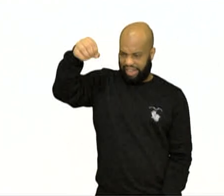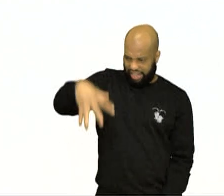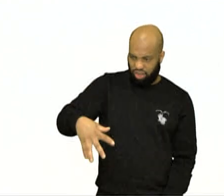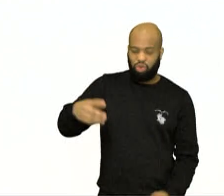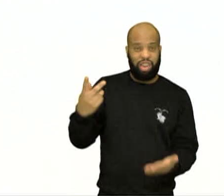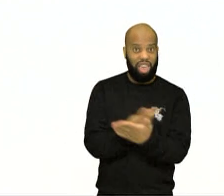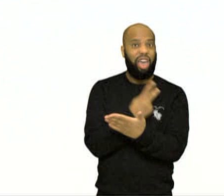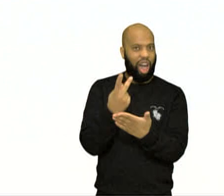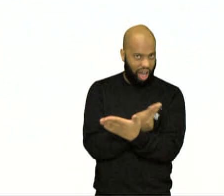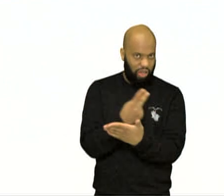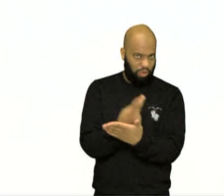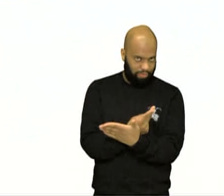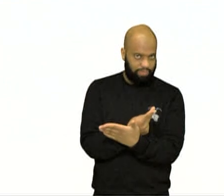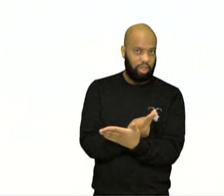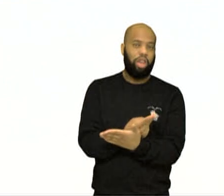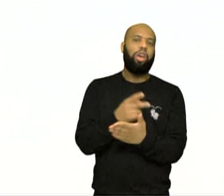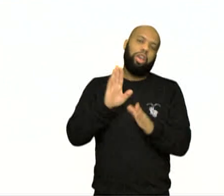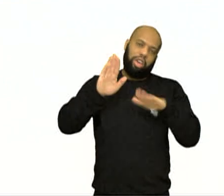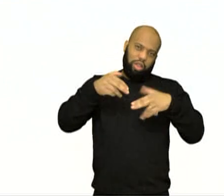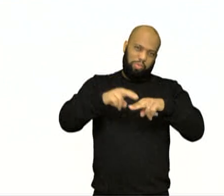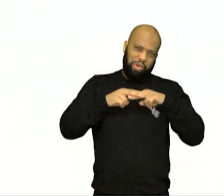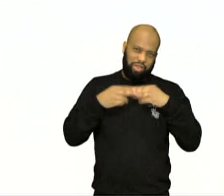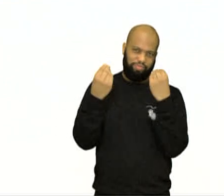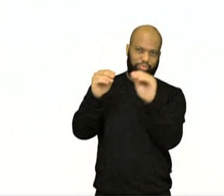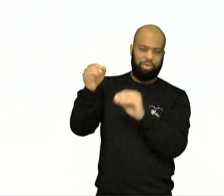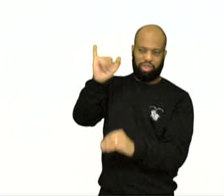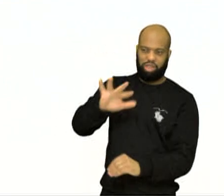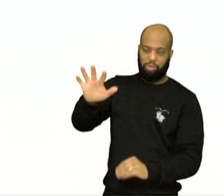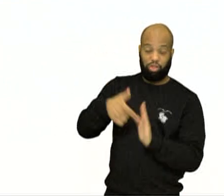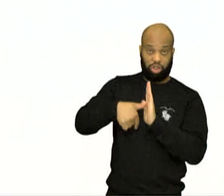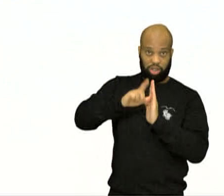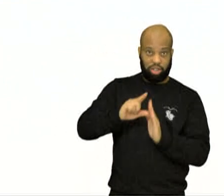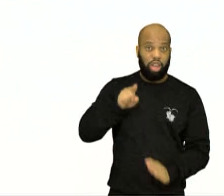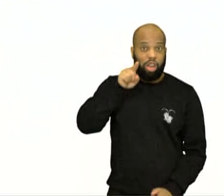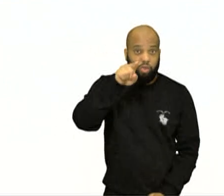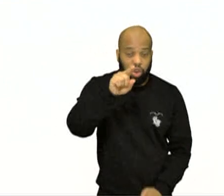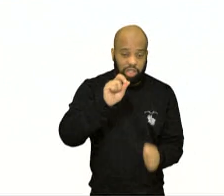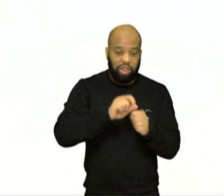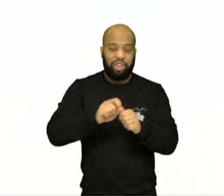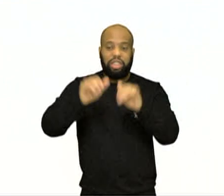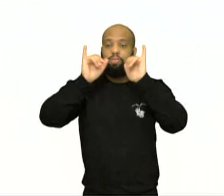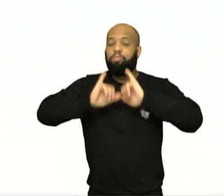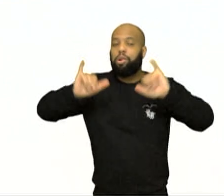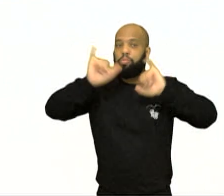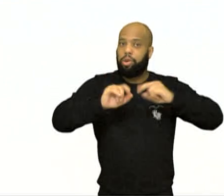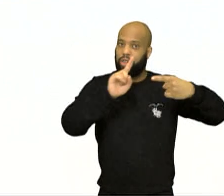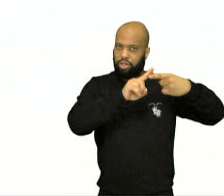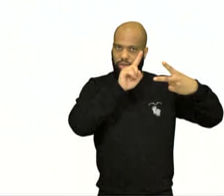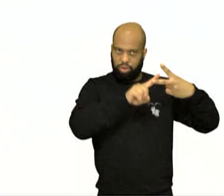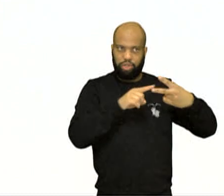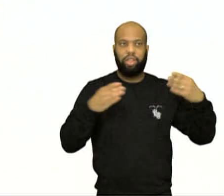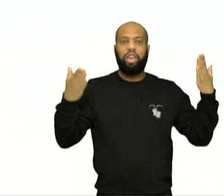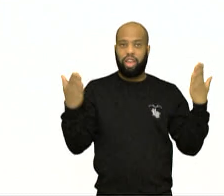Daí a sugestão das imagens anteriores ali. A campanha será realizada em 2 etapas. Então agora eu vou dar um tempinho para que